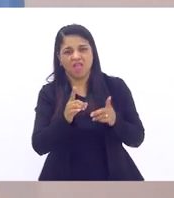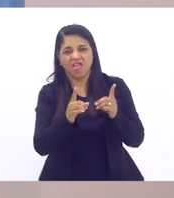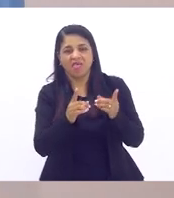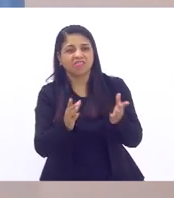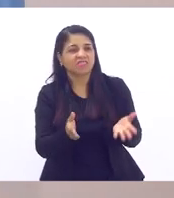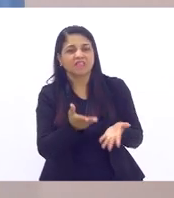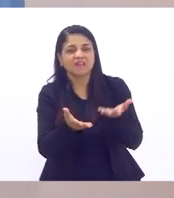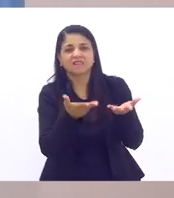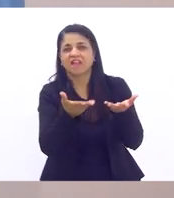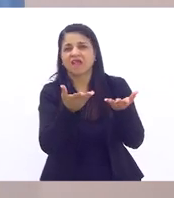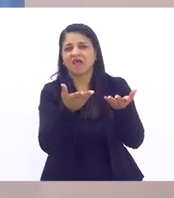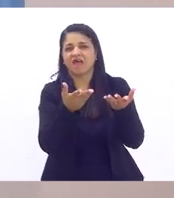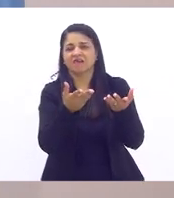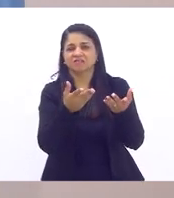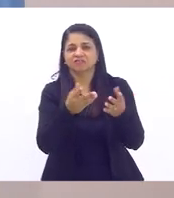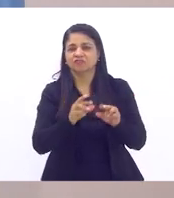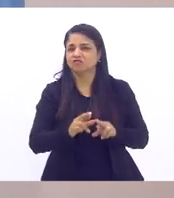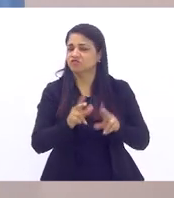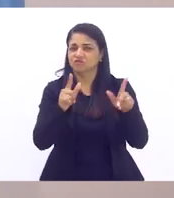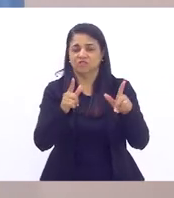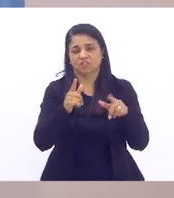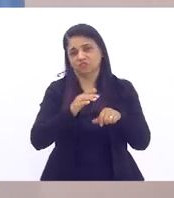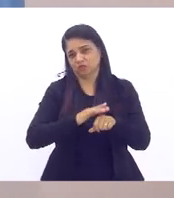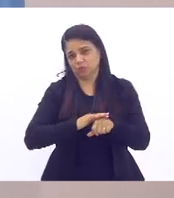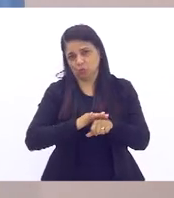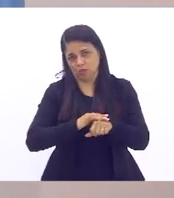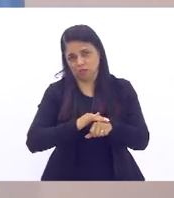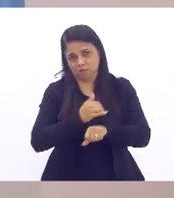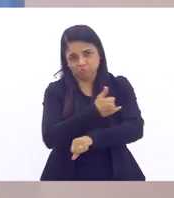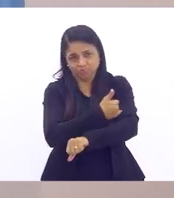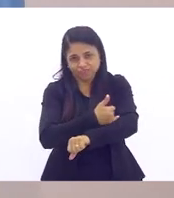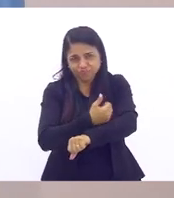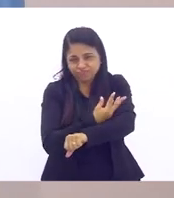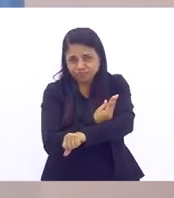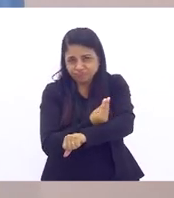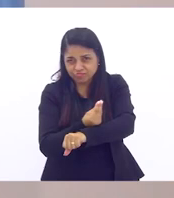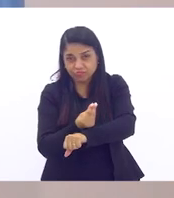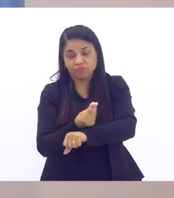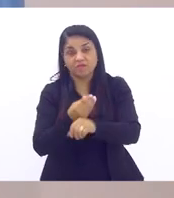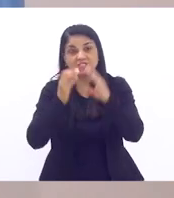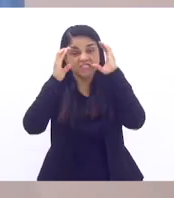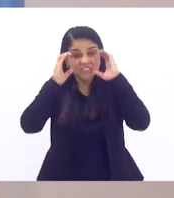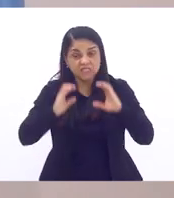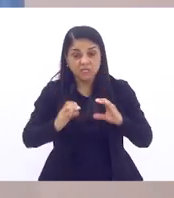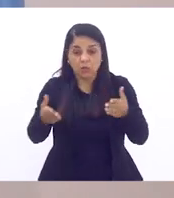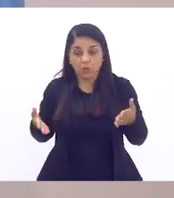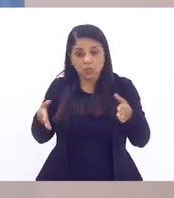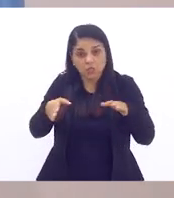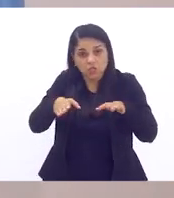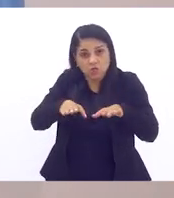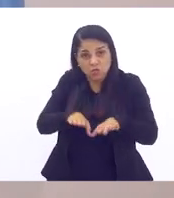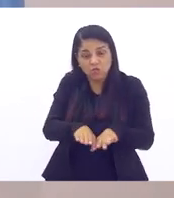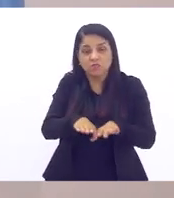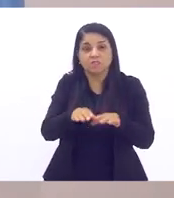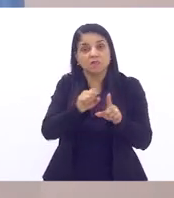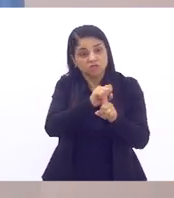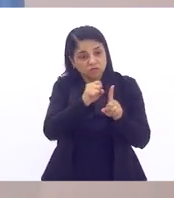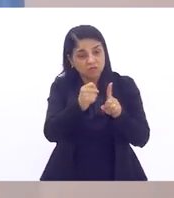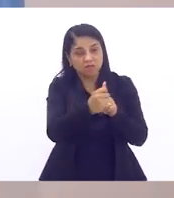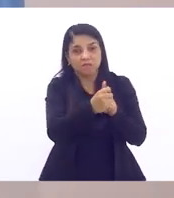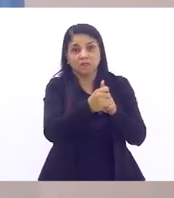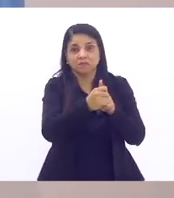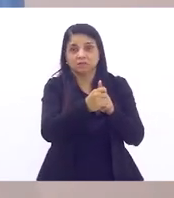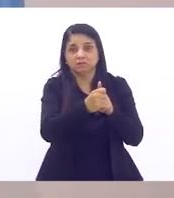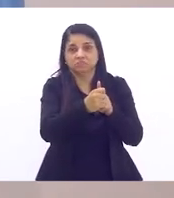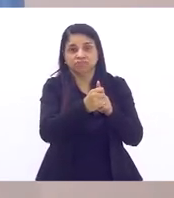forma diferente o paciente dessas doenças é tratar como cidadão incluído na sociedade que a gente possa dar o caráter e o